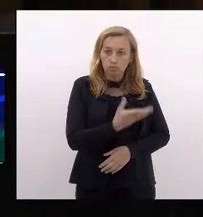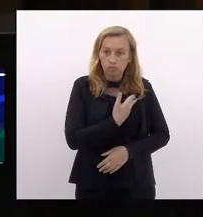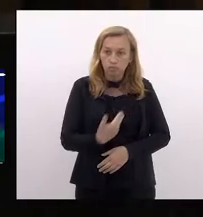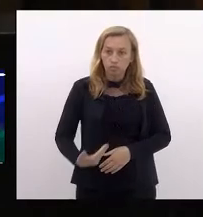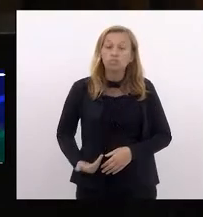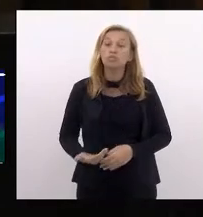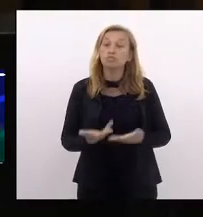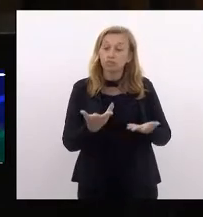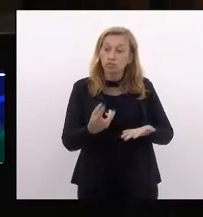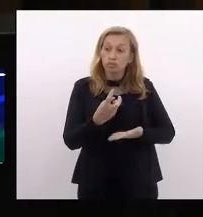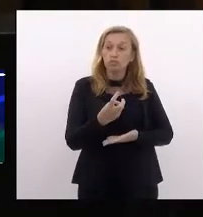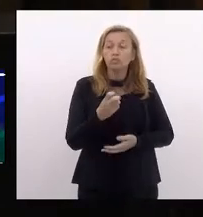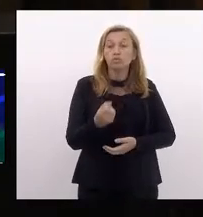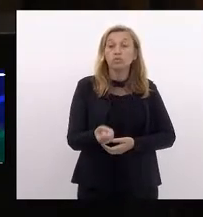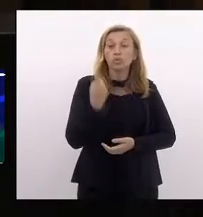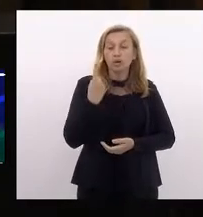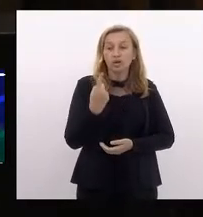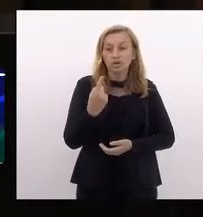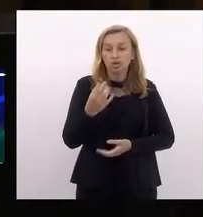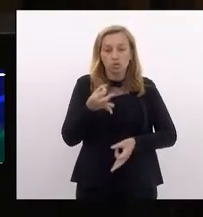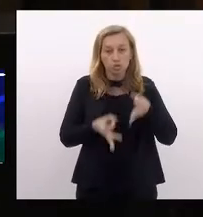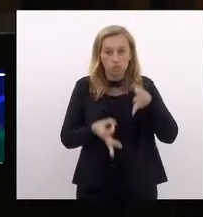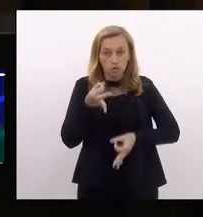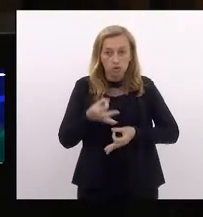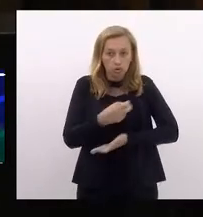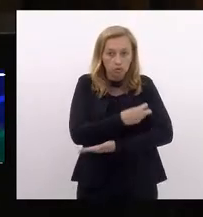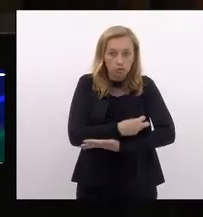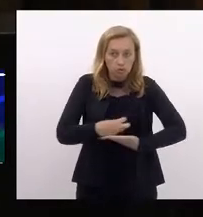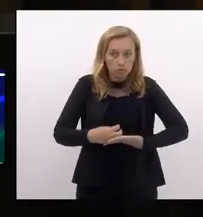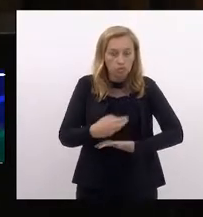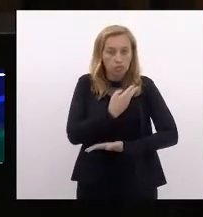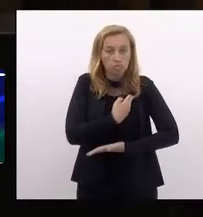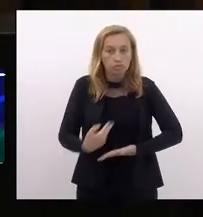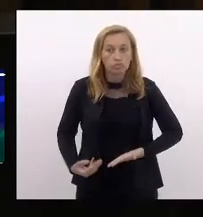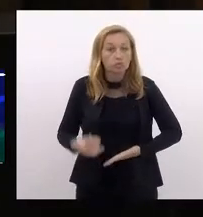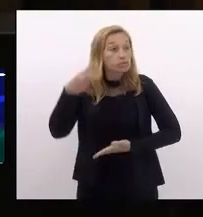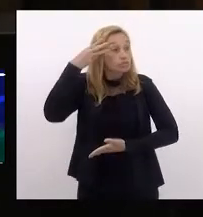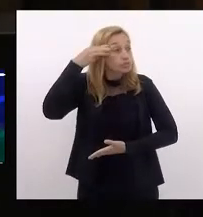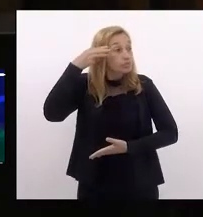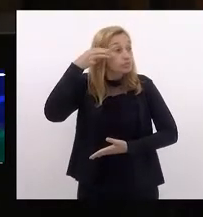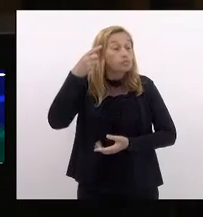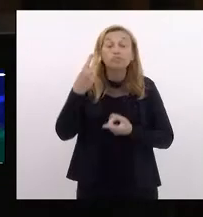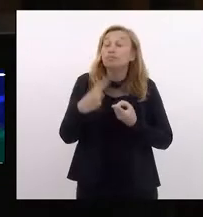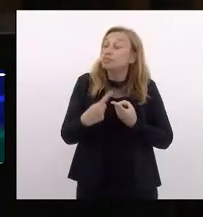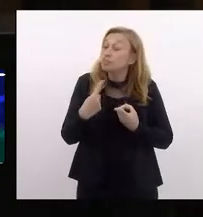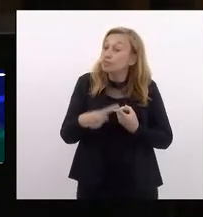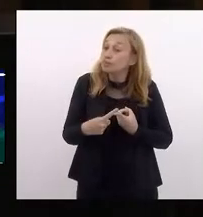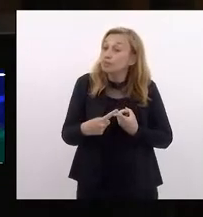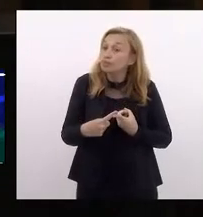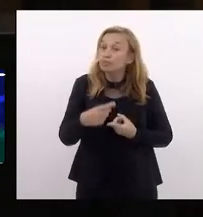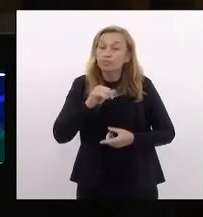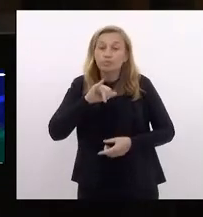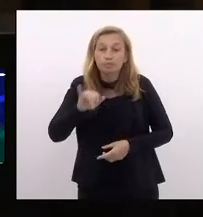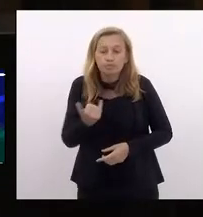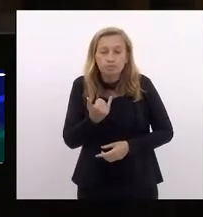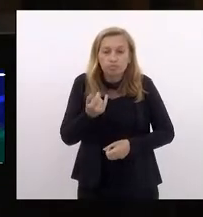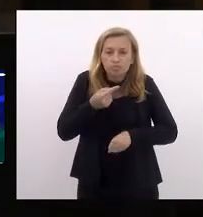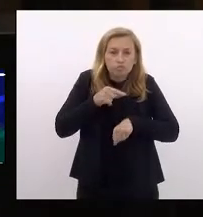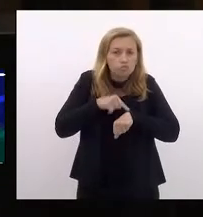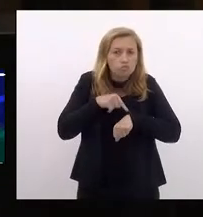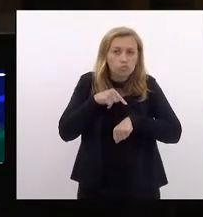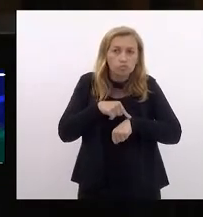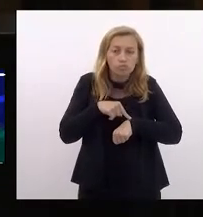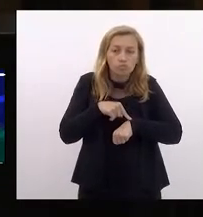Como foi o caso do e Juiz ex governador do Estado Wilson vício porque aproveitou de um